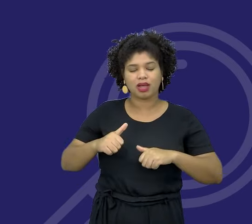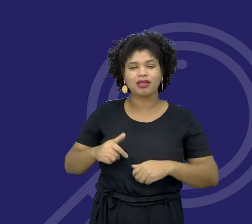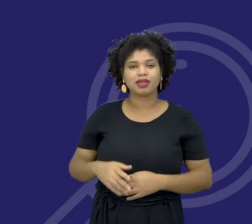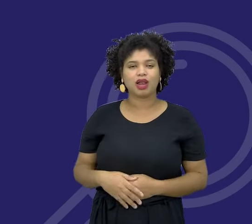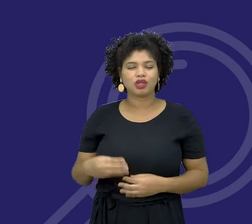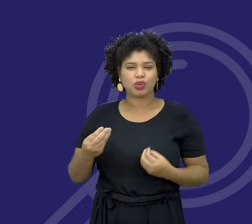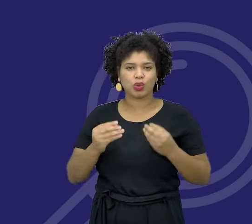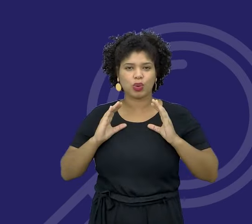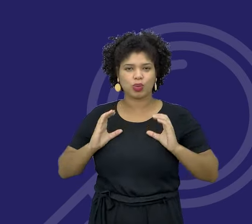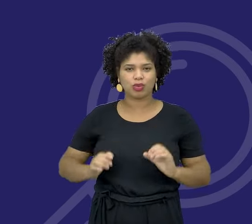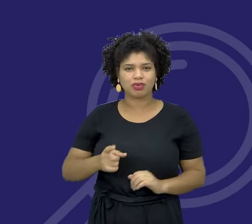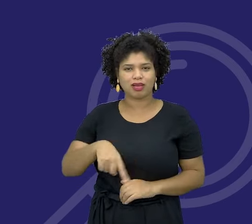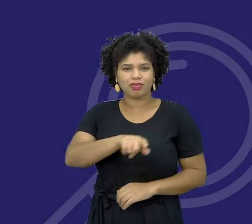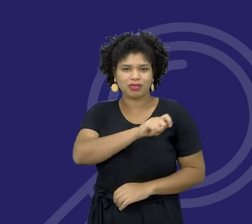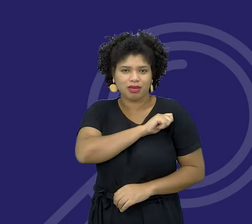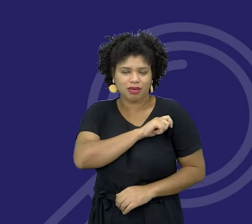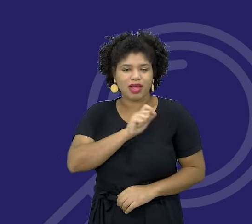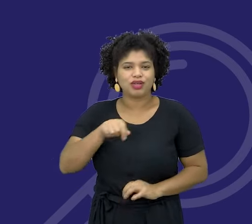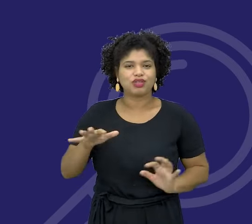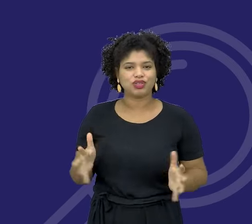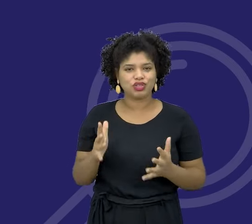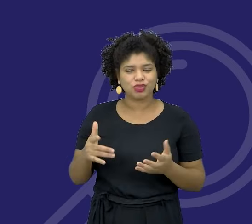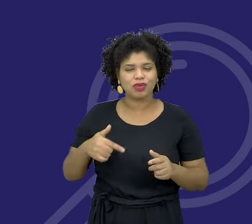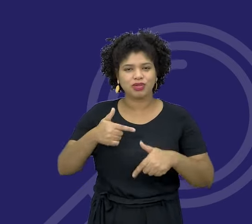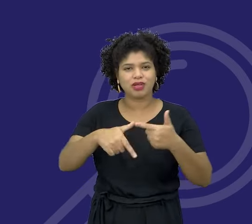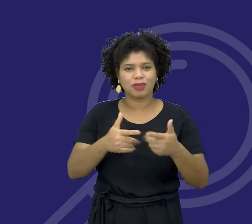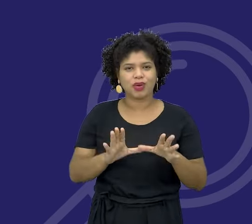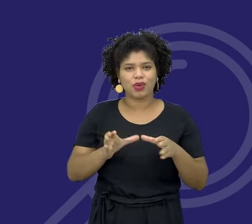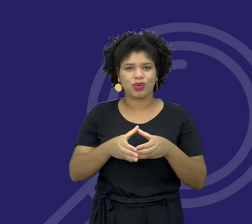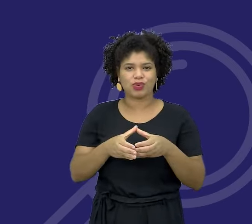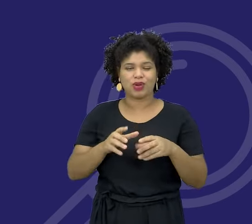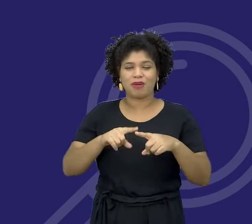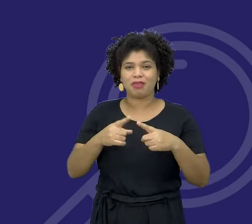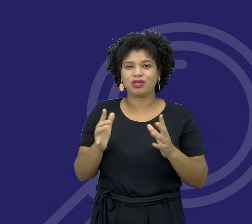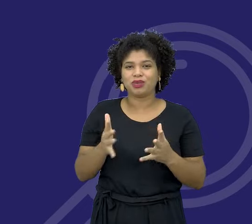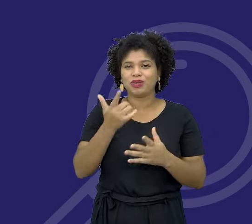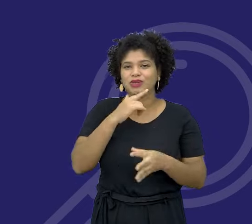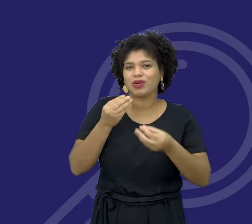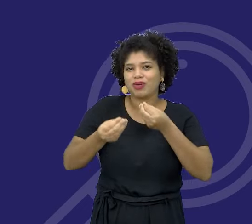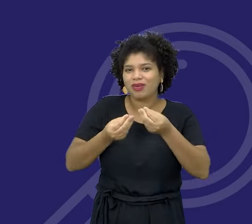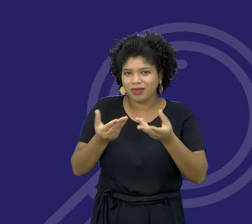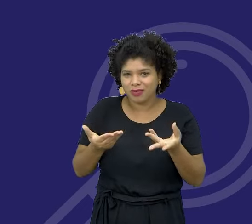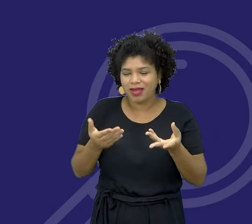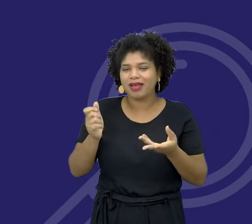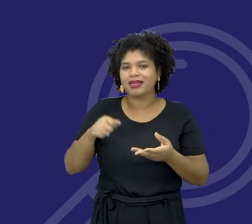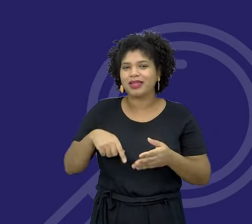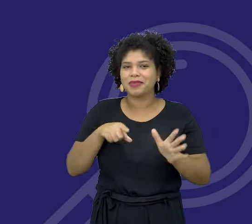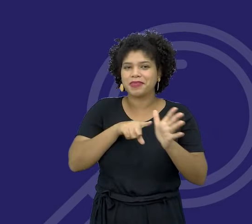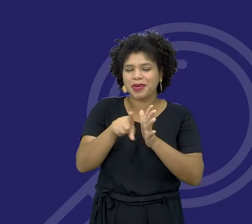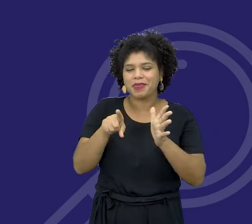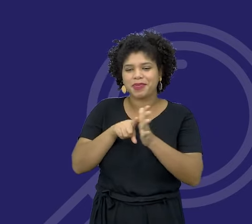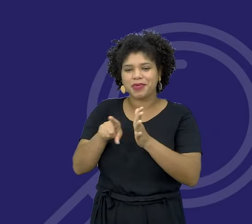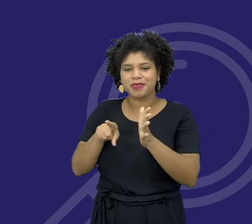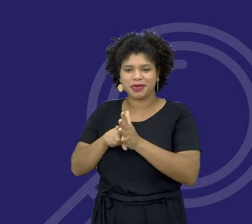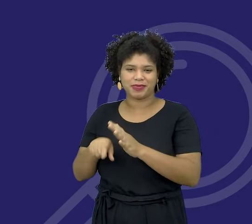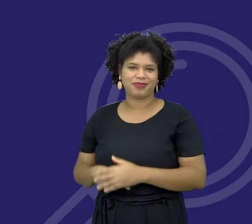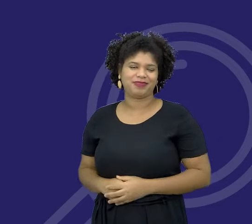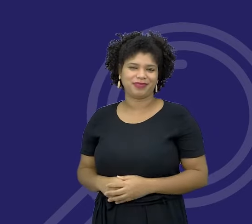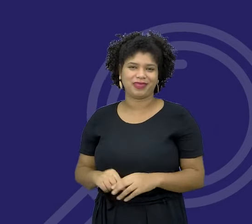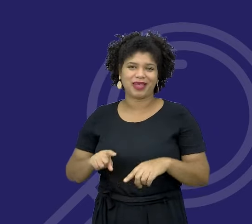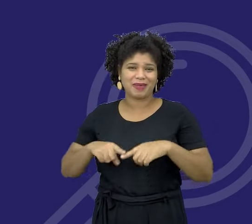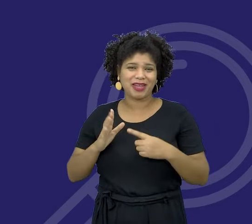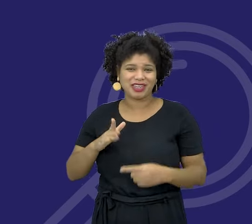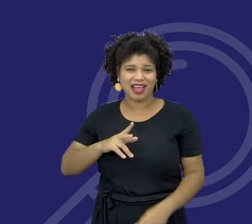dos estudantes e estimula com o trabalho colaborativo. E como ele vai estimular? Através de boas perguntas. Ele não vai chegar lá dando